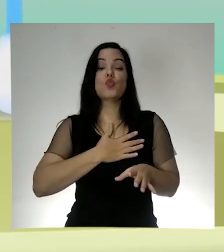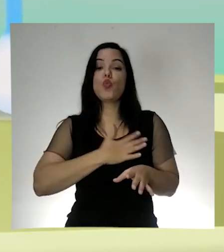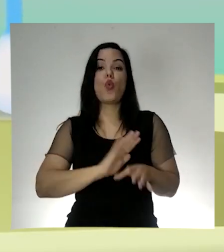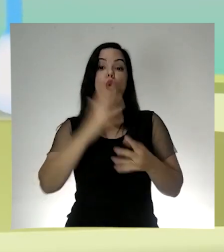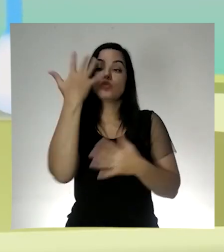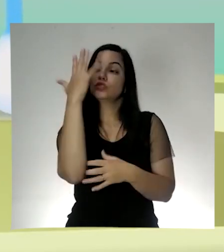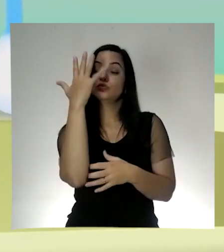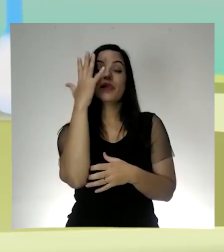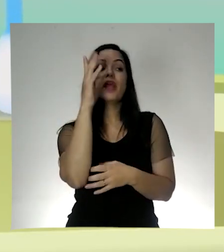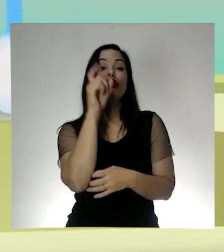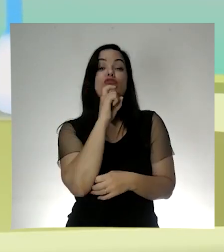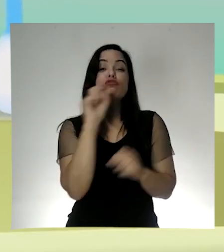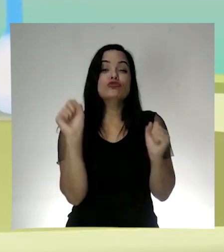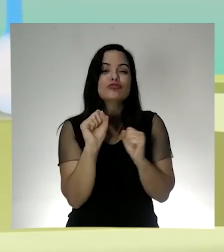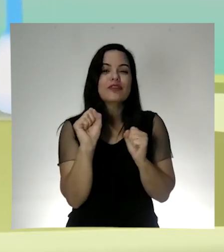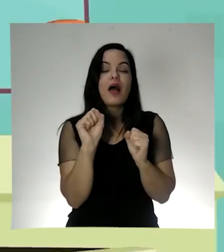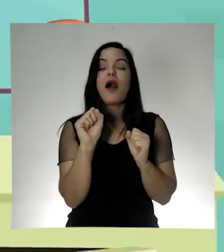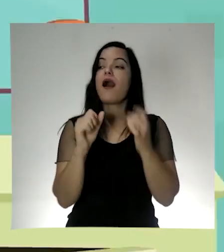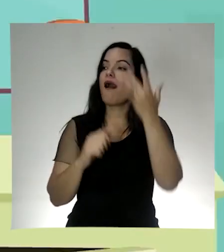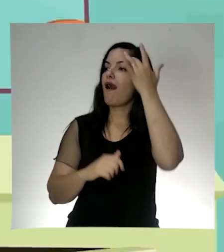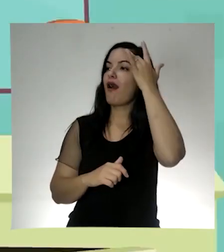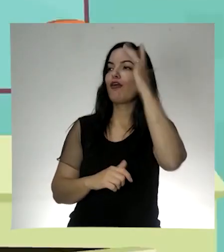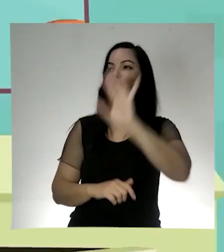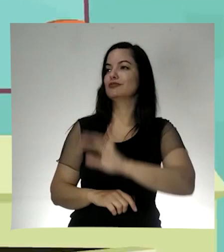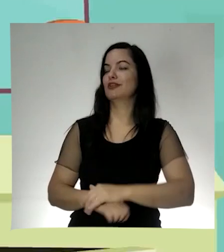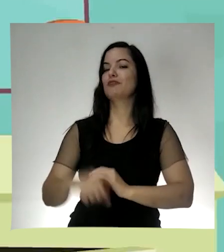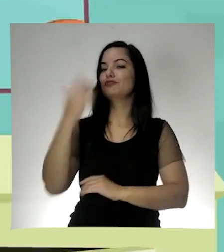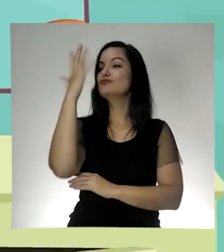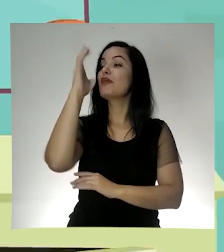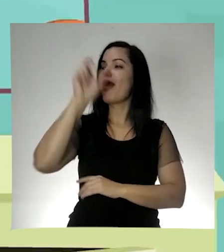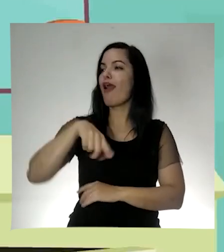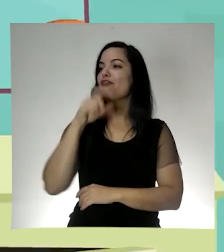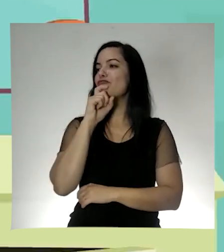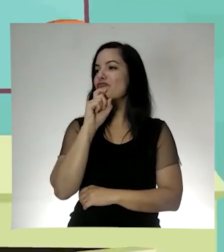Não sabia que o espelho era gelado.